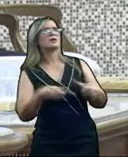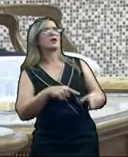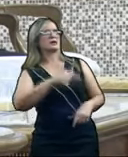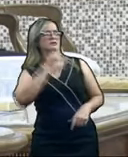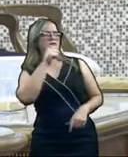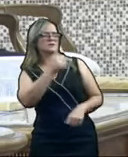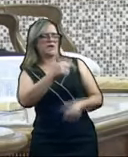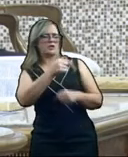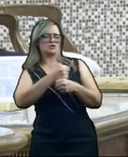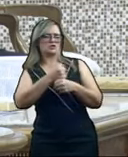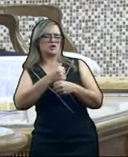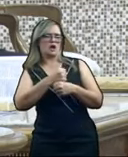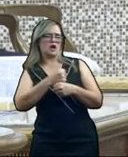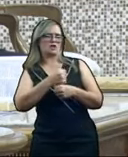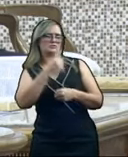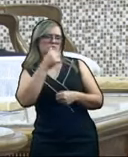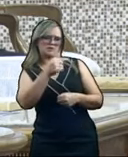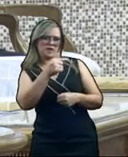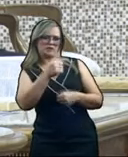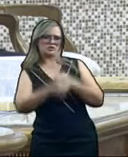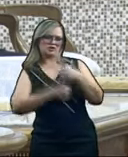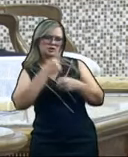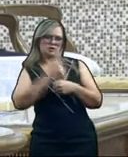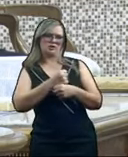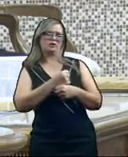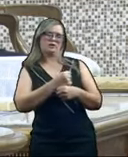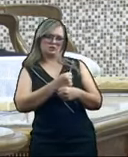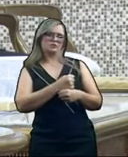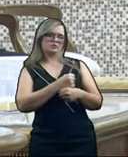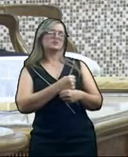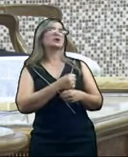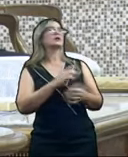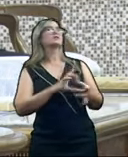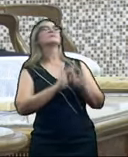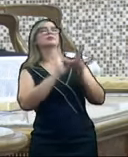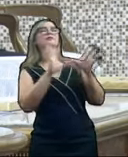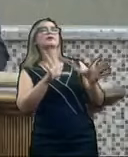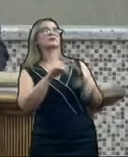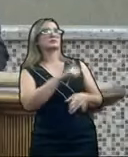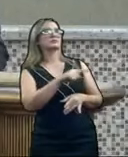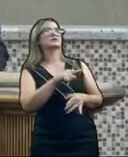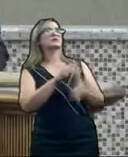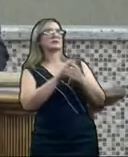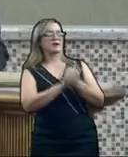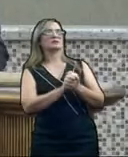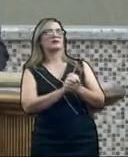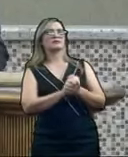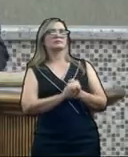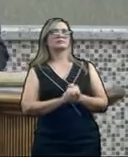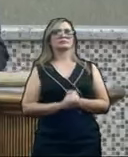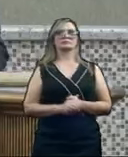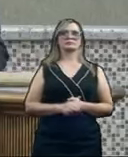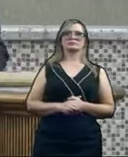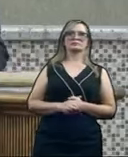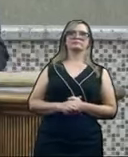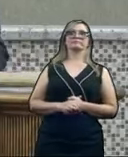ia fazer aquele tá de Jacob eu ia trazer você primeira pessoa que ia falar diferente não